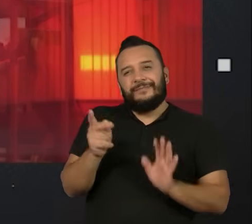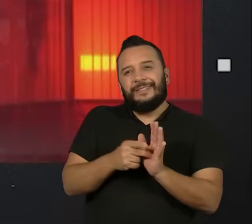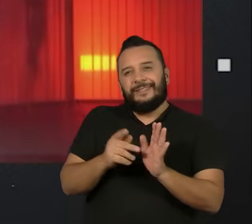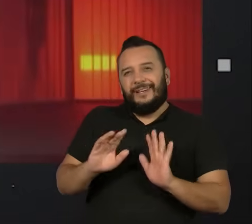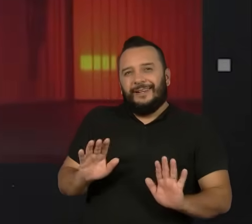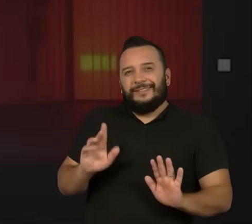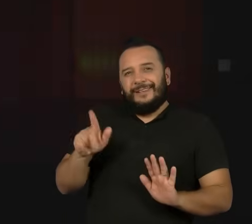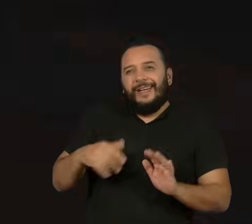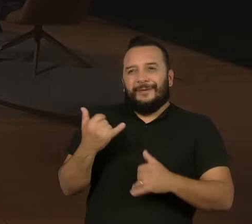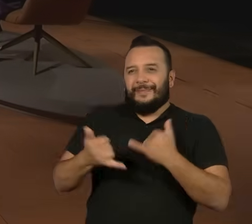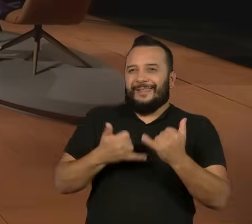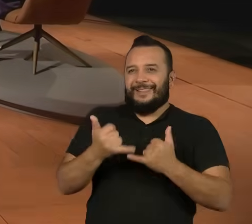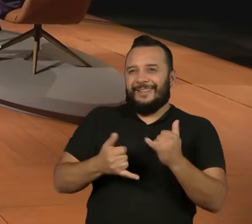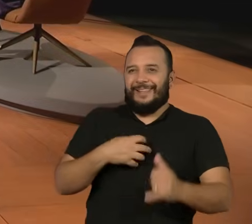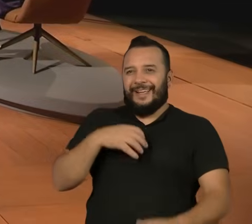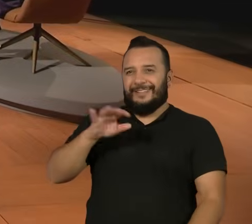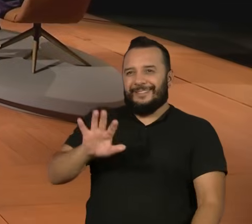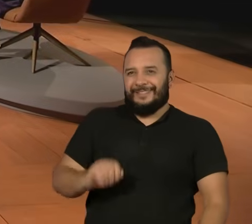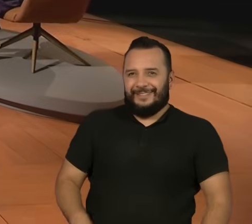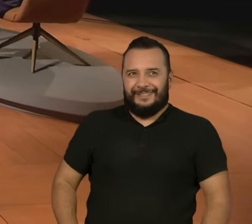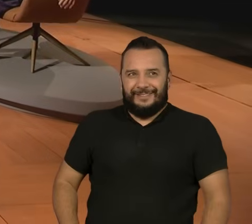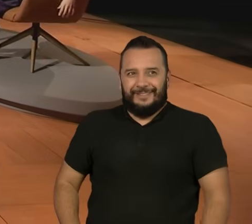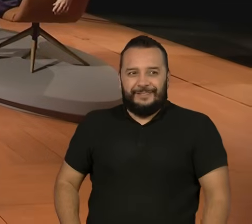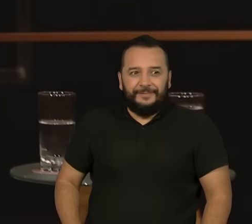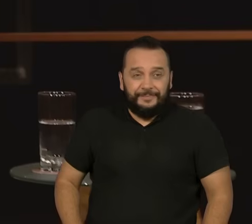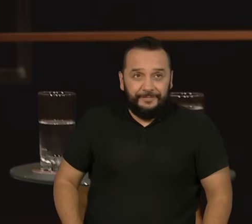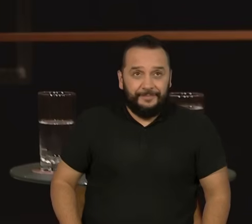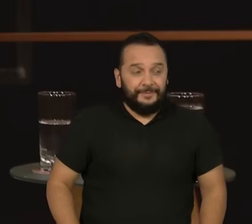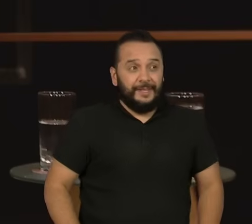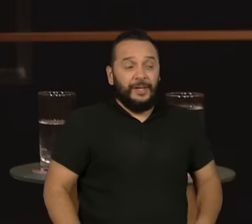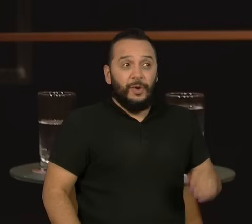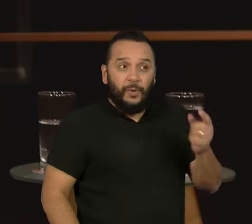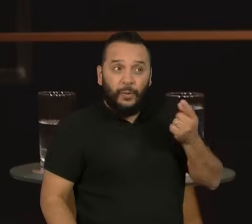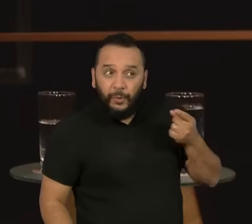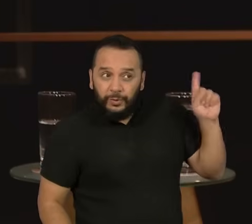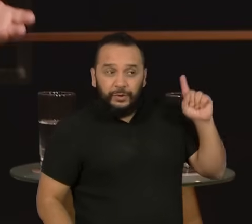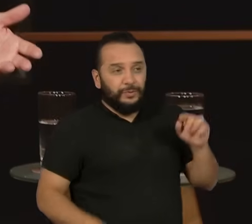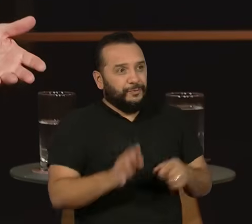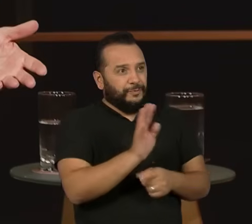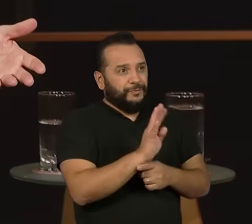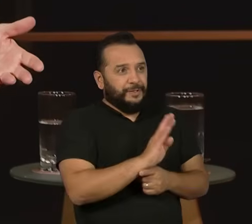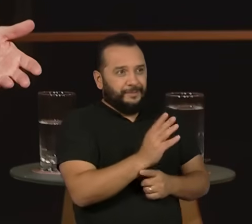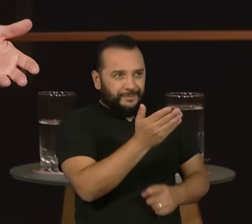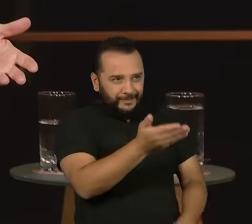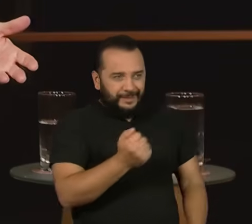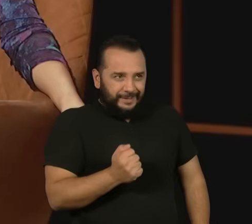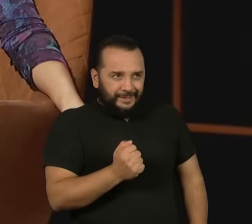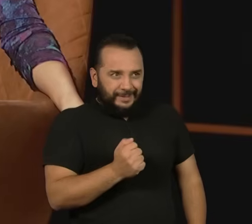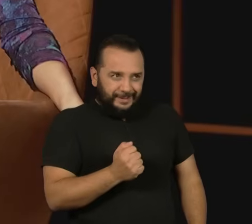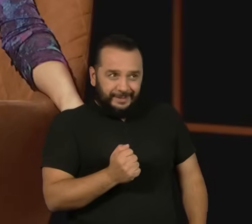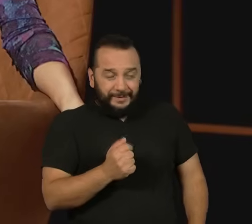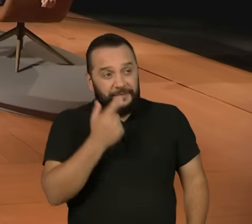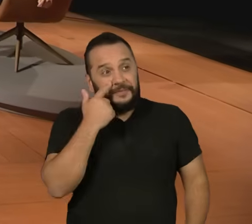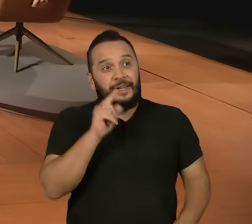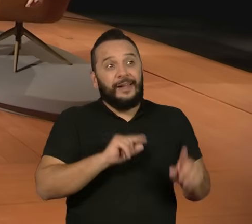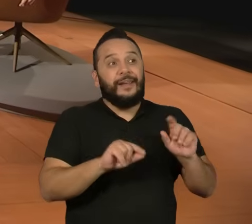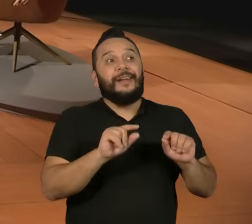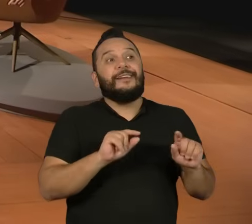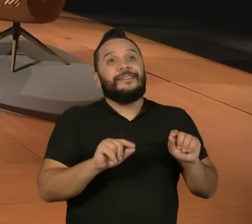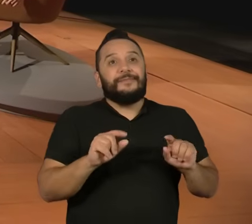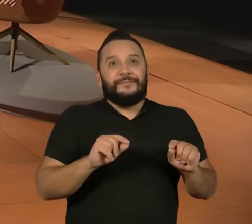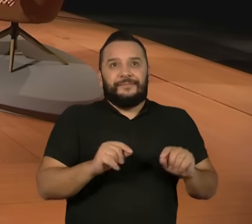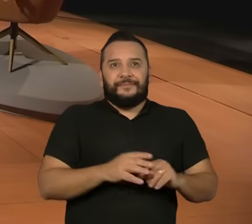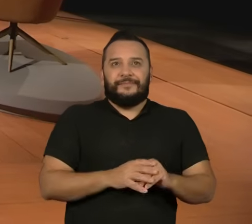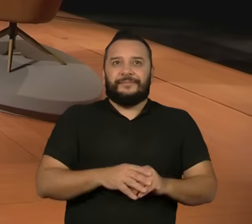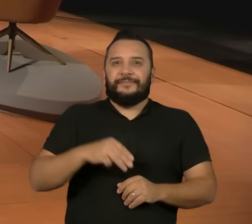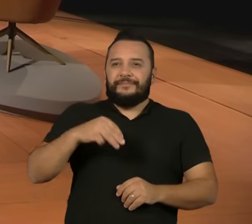essa que é a brincadeira. A gente deixou para esse momento um último recado para você, que não poderia faltar nesse programa. Opa! Falar